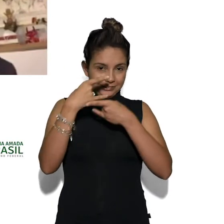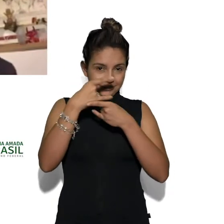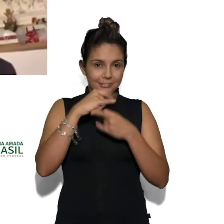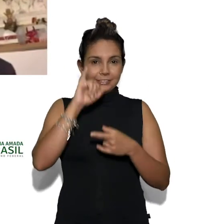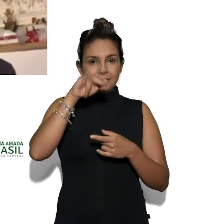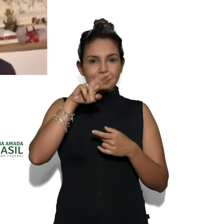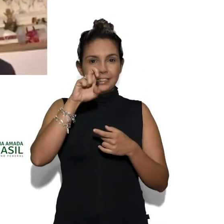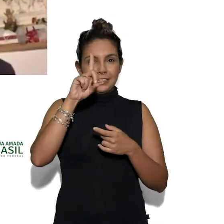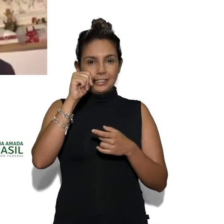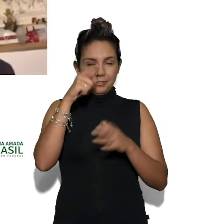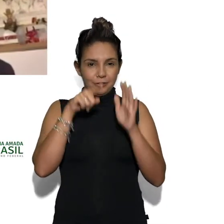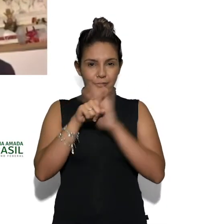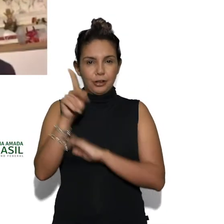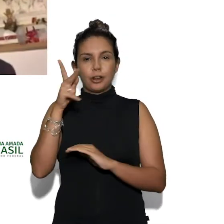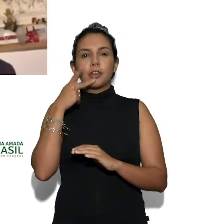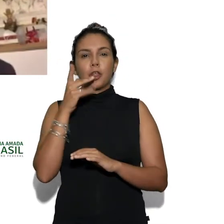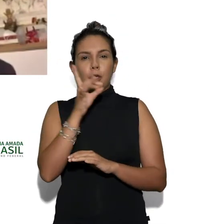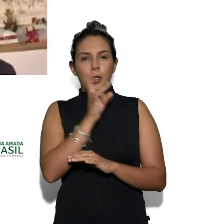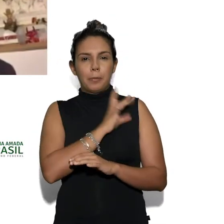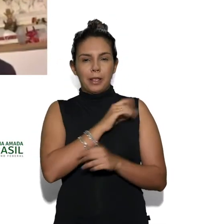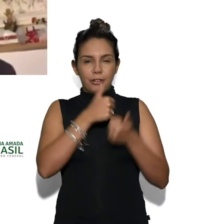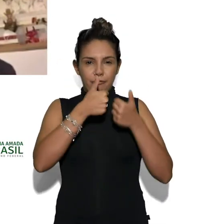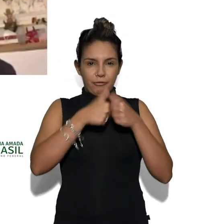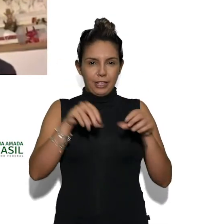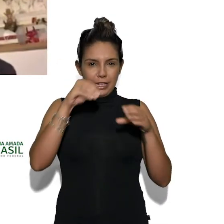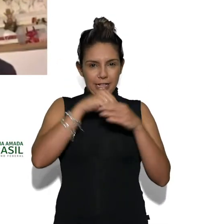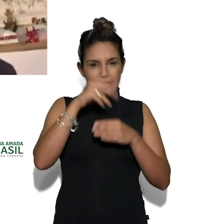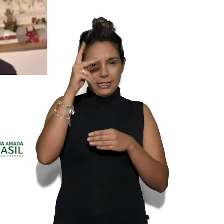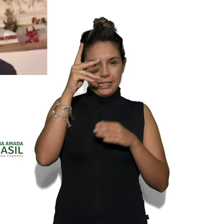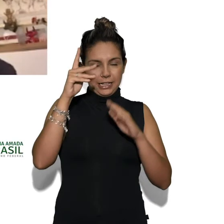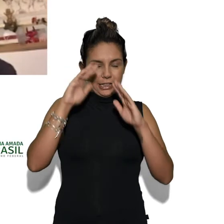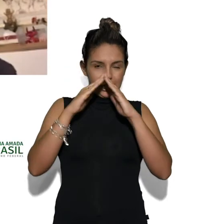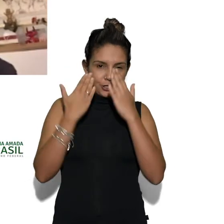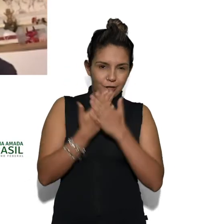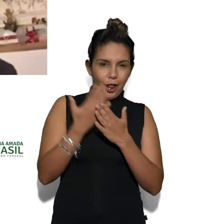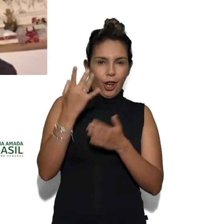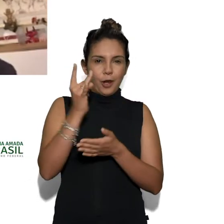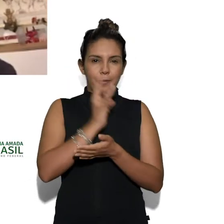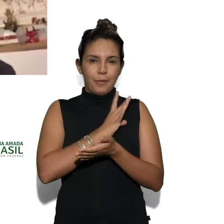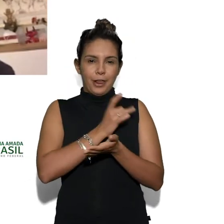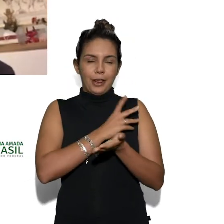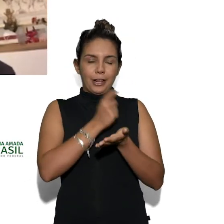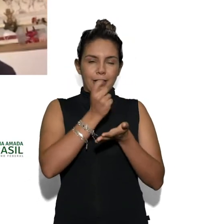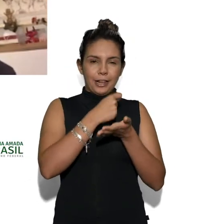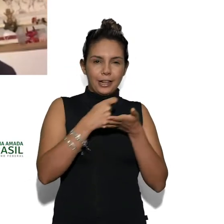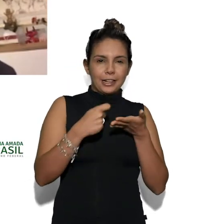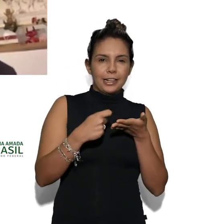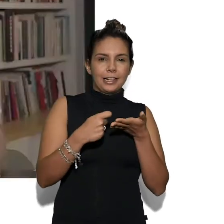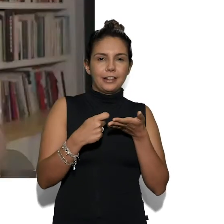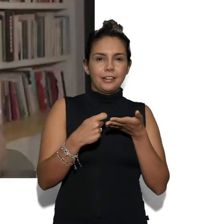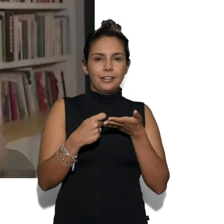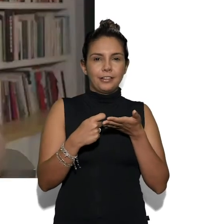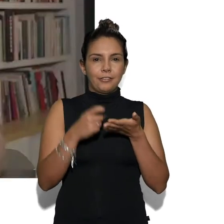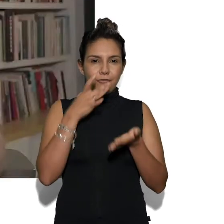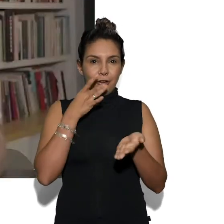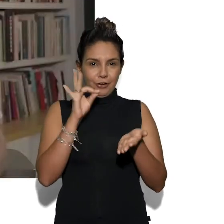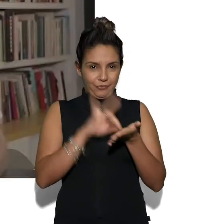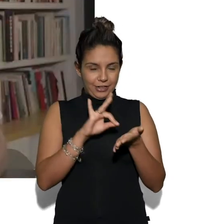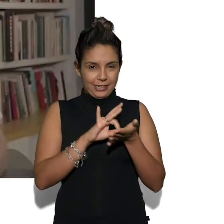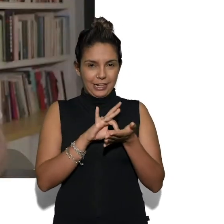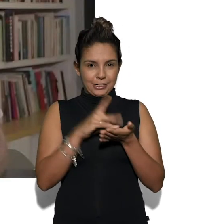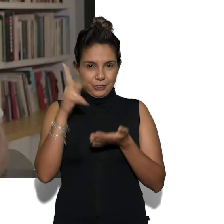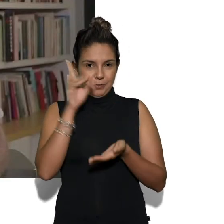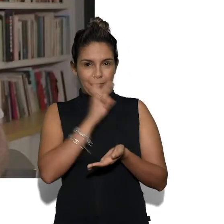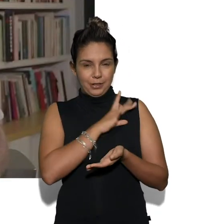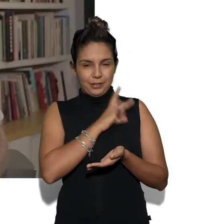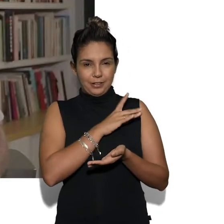A Eneida faz uma pergunta curiosa: o medo de ficar na escola, o medo da professora, descrita no livro Contra Mim, foi